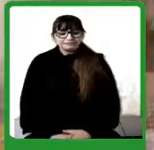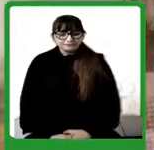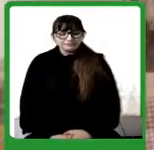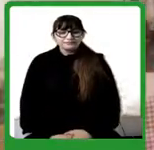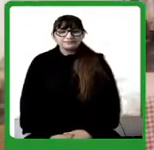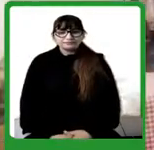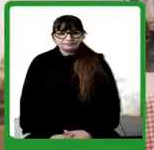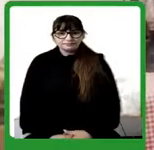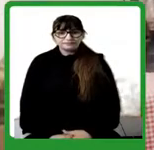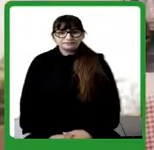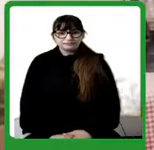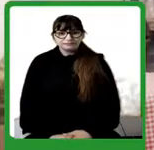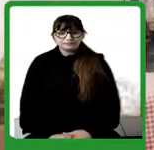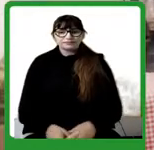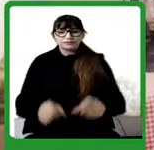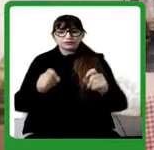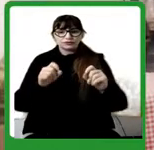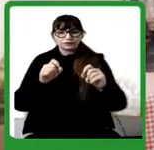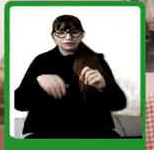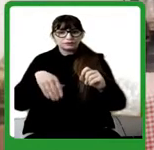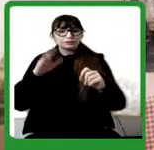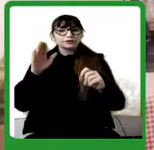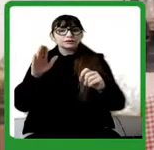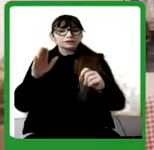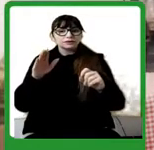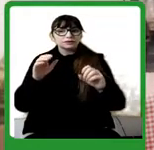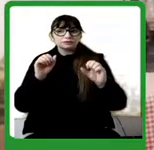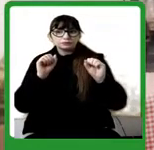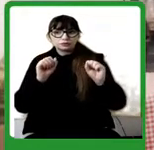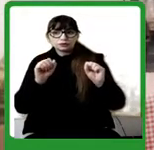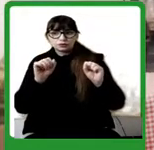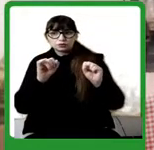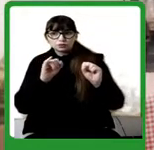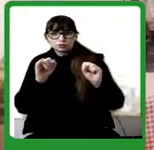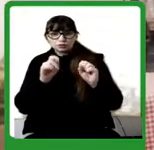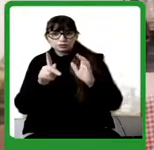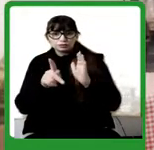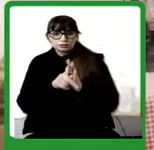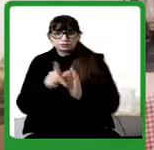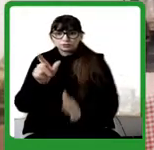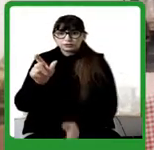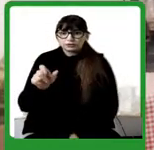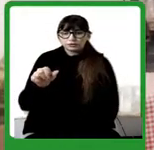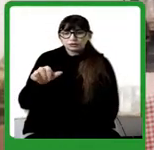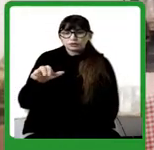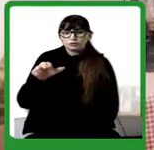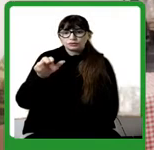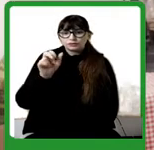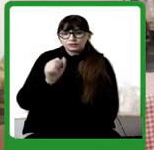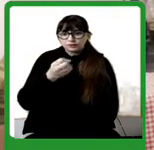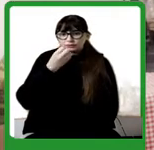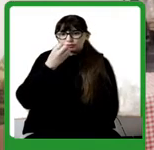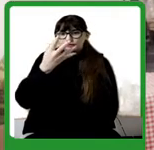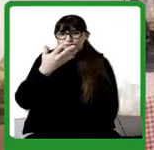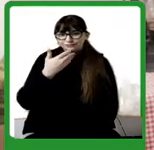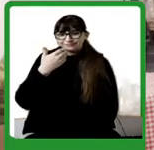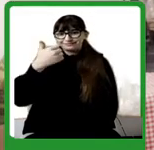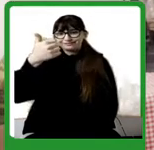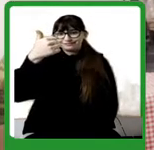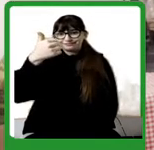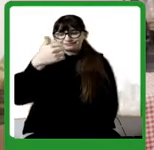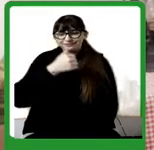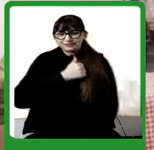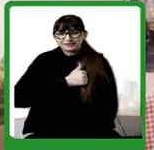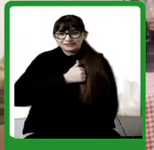mais. Vamos ver o que mais. Manda oi pra Luan aqui de Blumenau. Alô, Luan! Bom, firme! Saudade de um